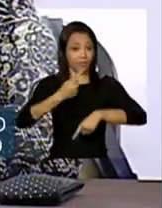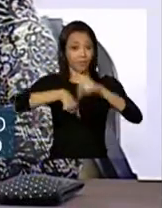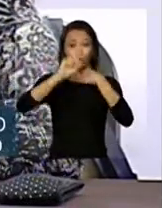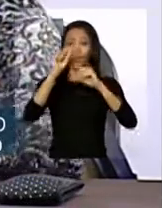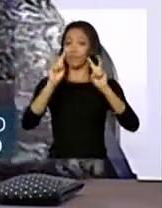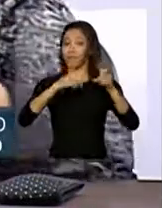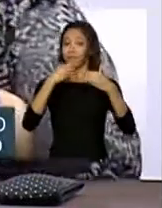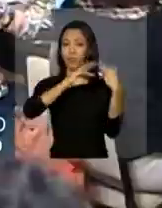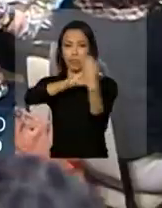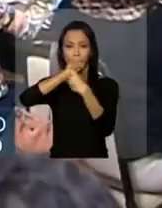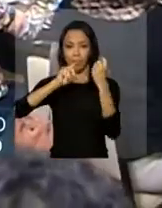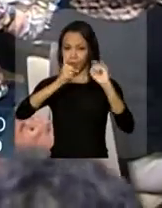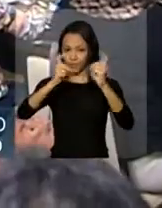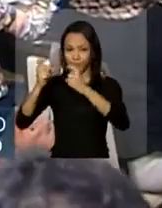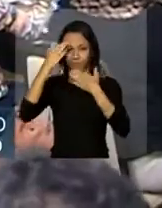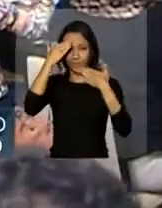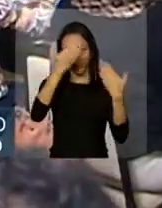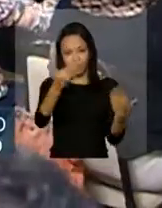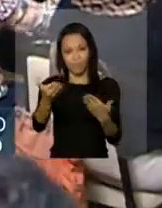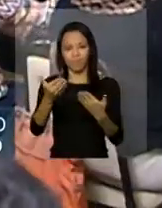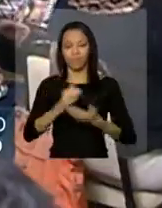Muito obrigada.